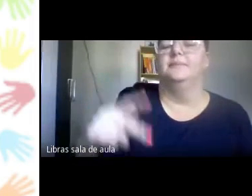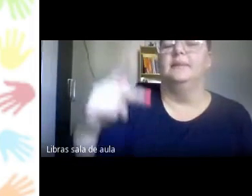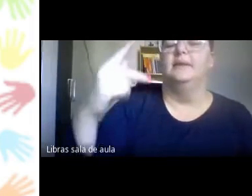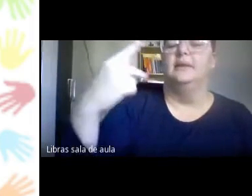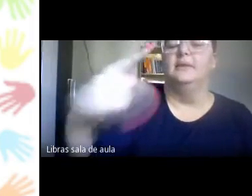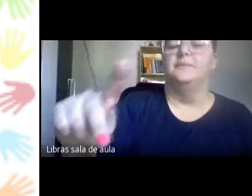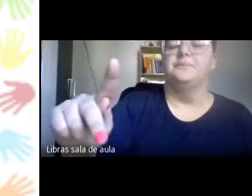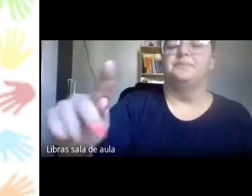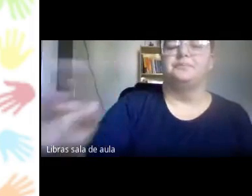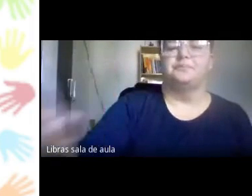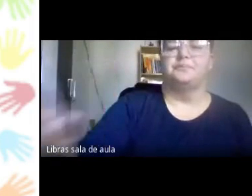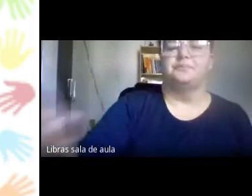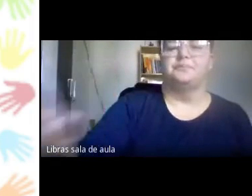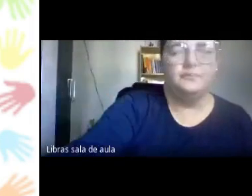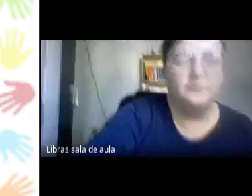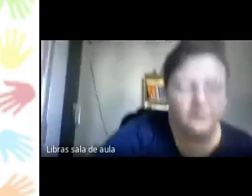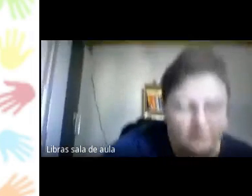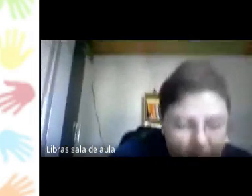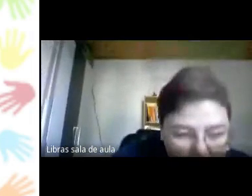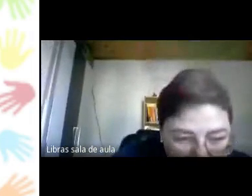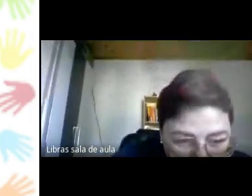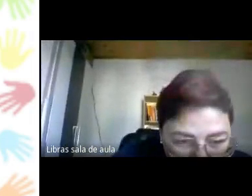Liliana.